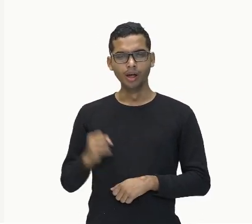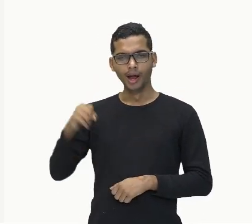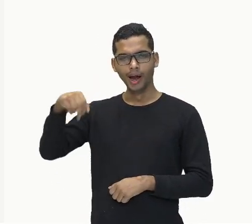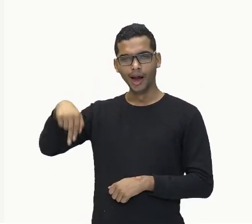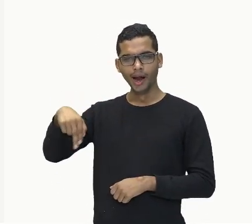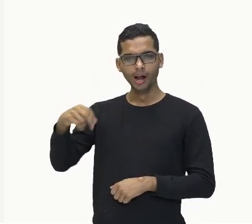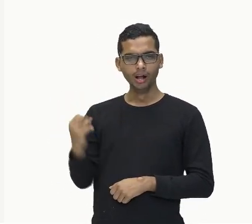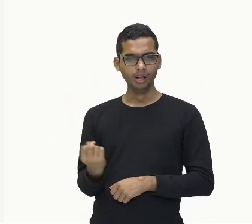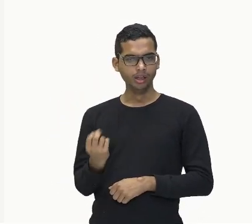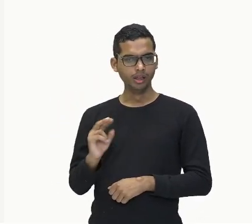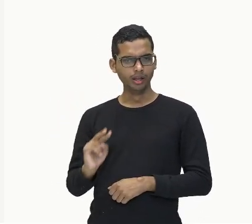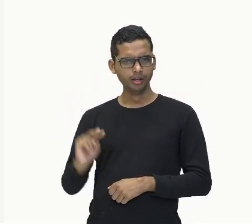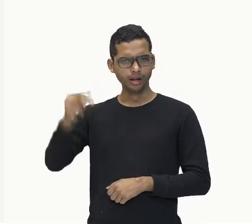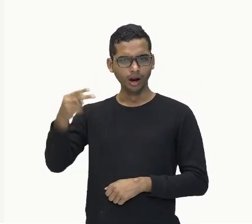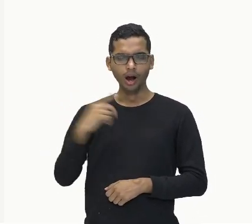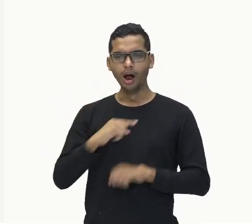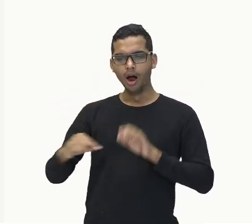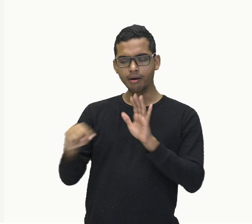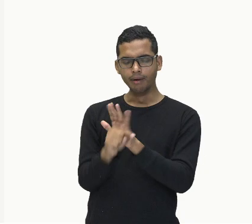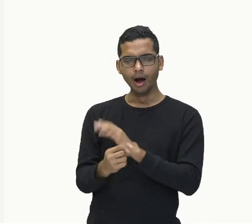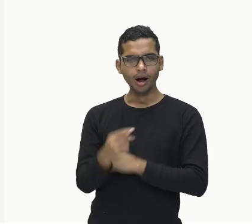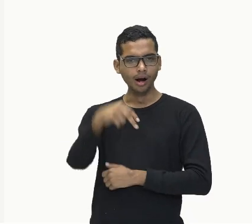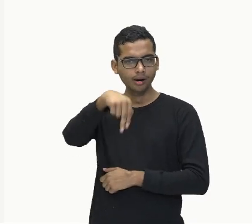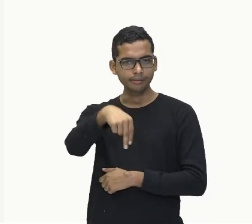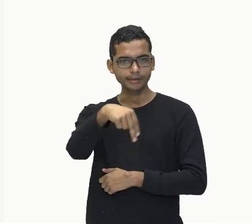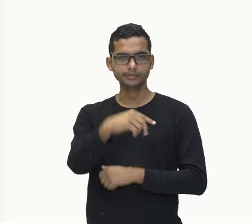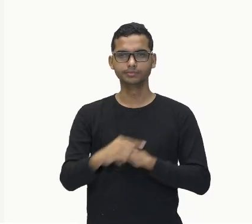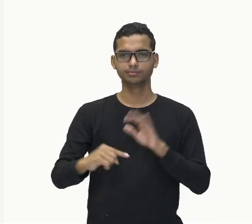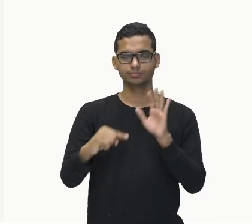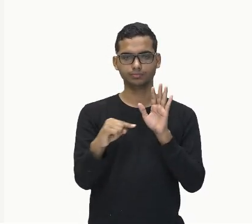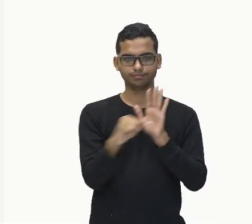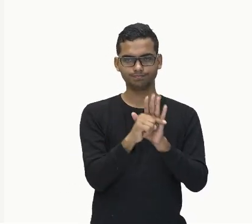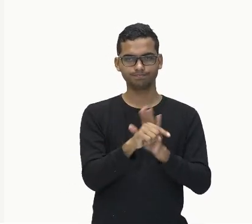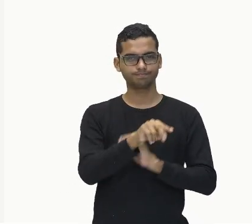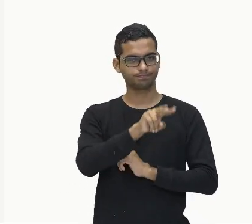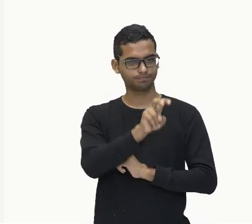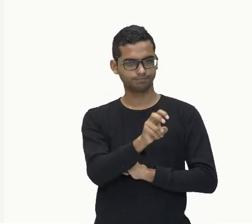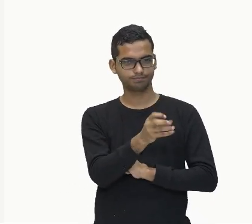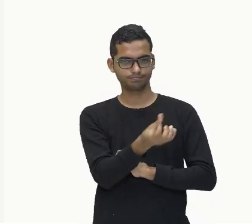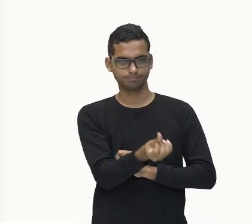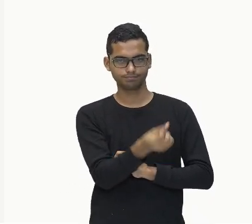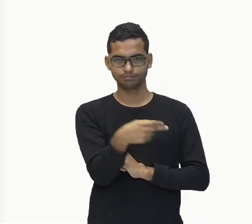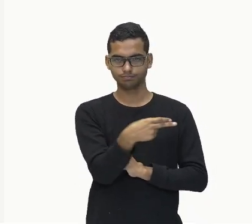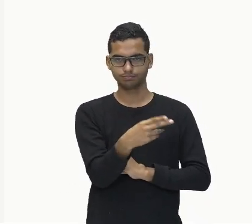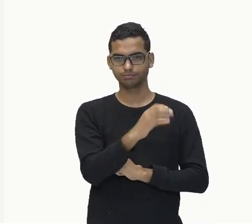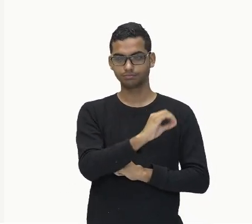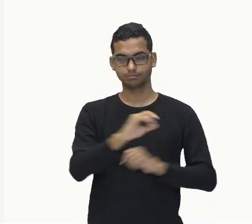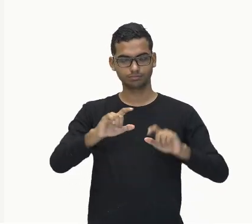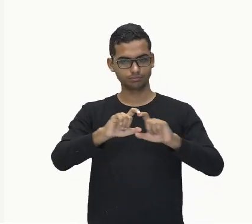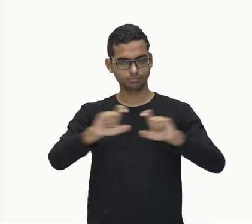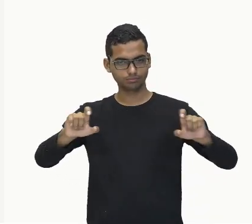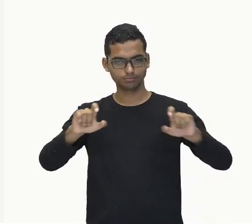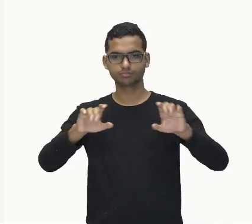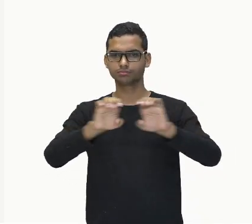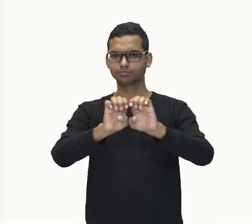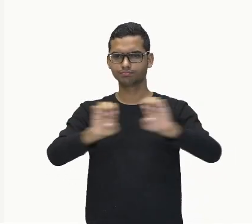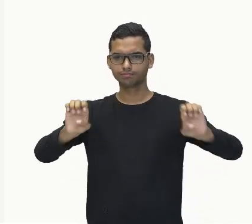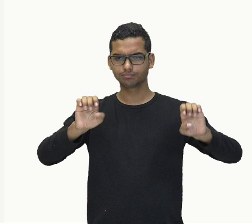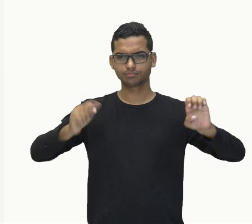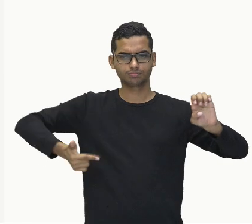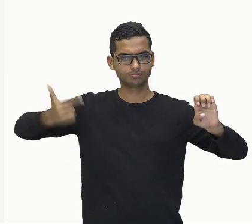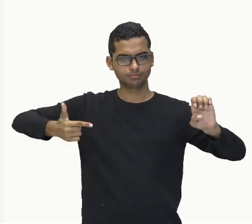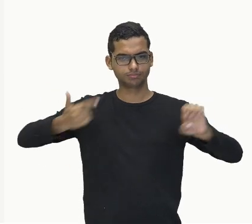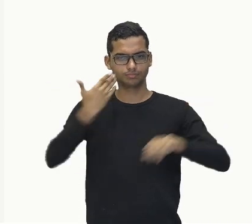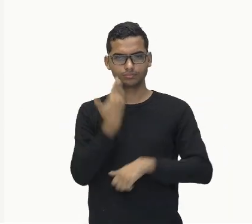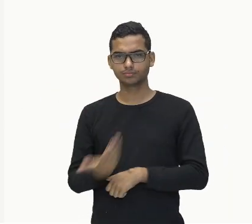o que a gente tem aqui. Temos uma equação do segundo grau, que a gente sabe resolver. Calculando delta, delta vai